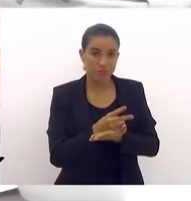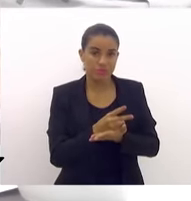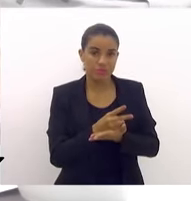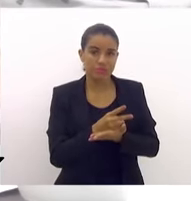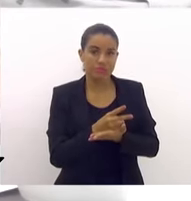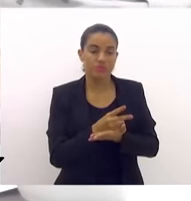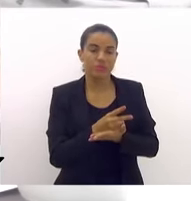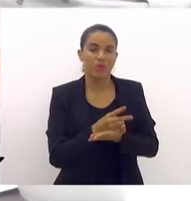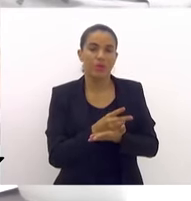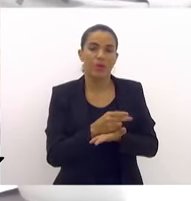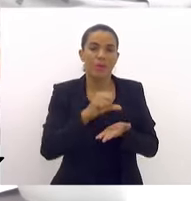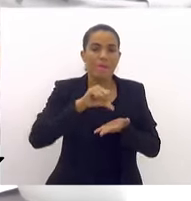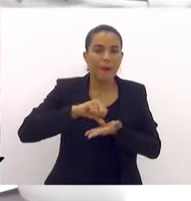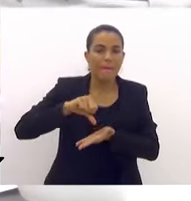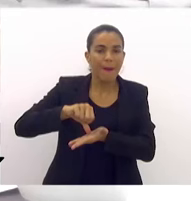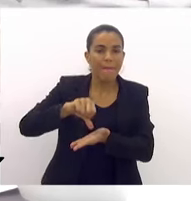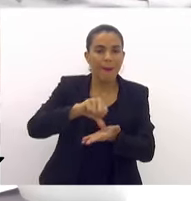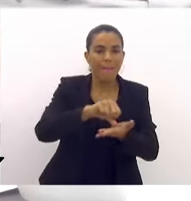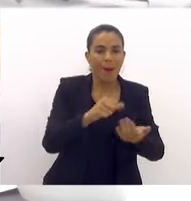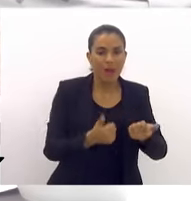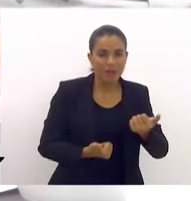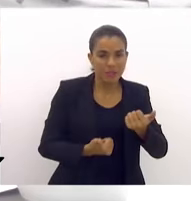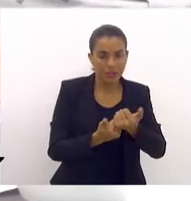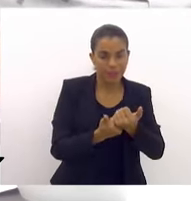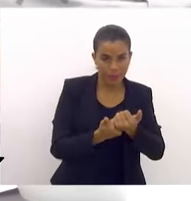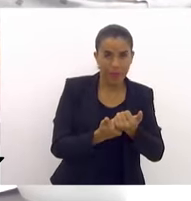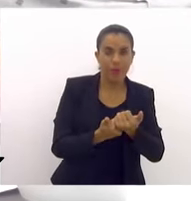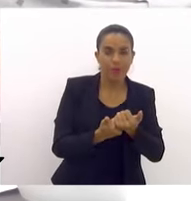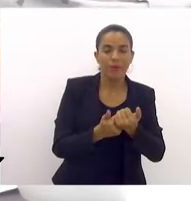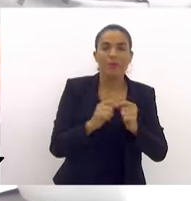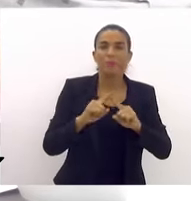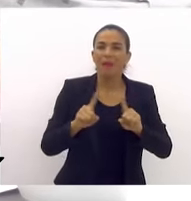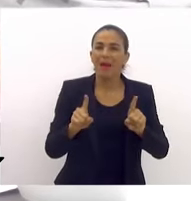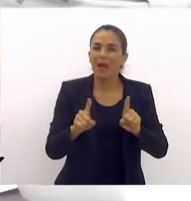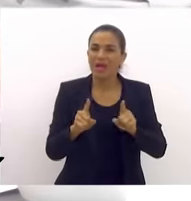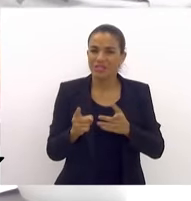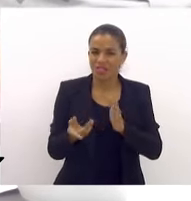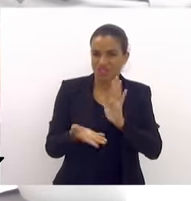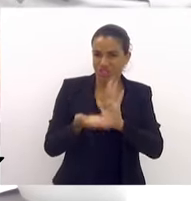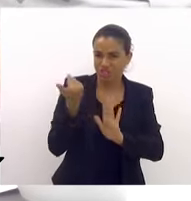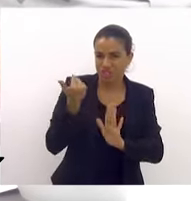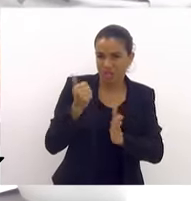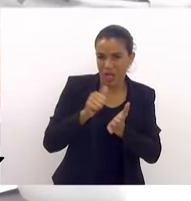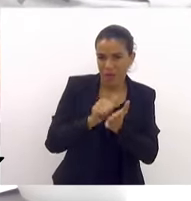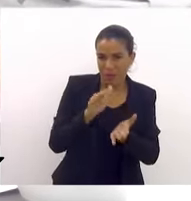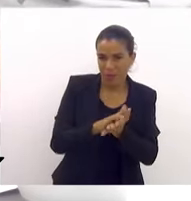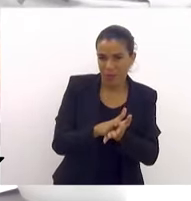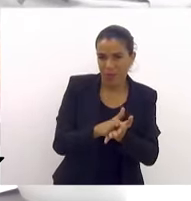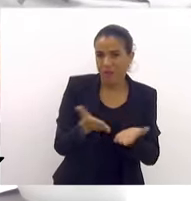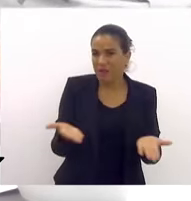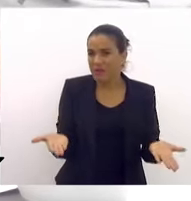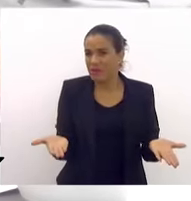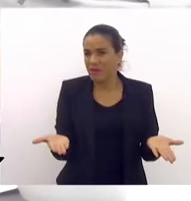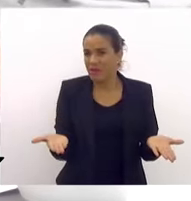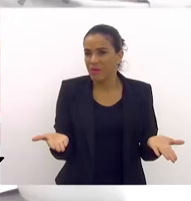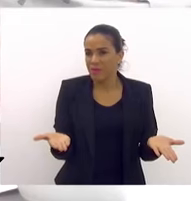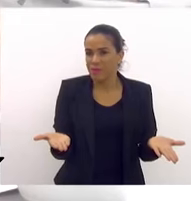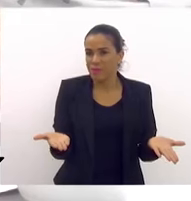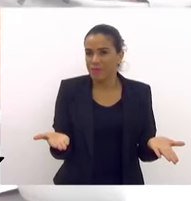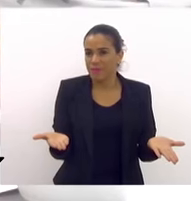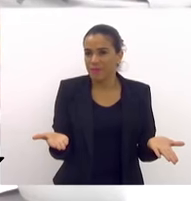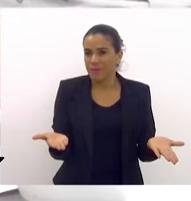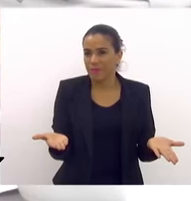a instalação dos pontos de apoio, tal, tal, tal, mas retirar a multa. Então, ele tem que manter, mas se não mantiver, não acontece